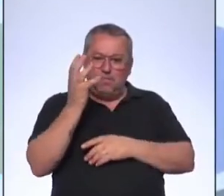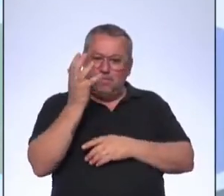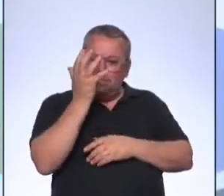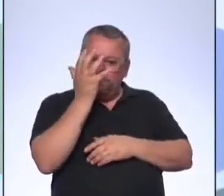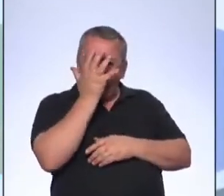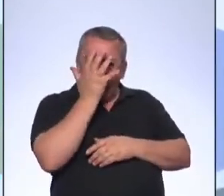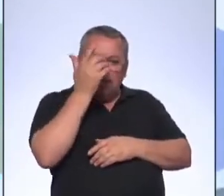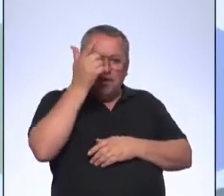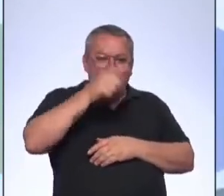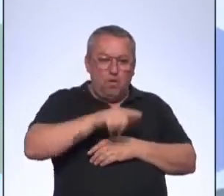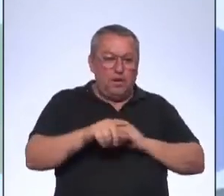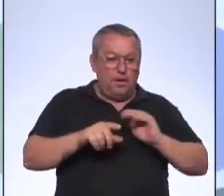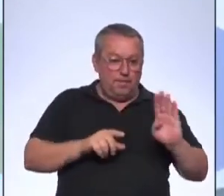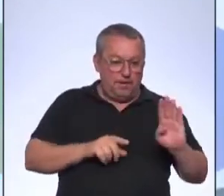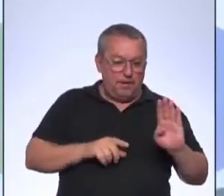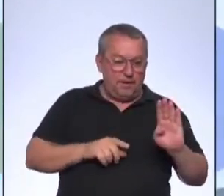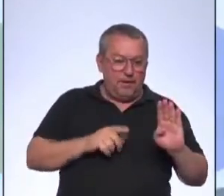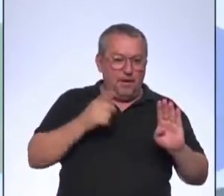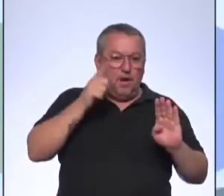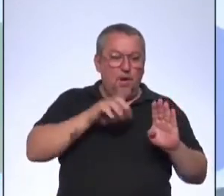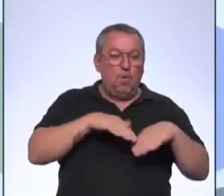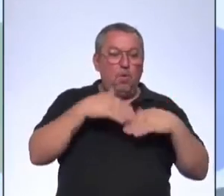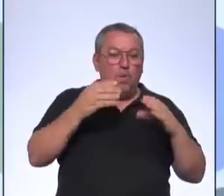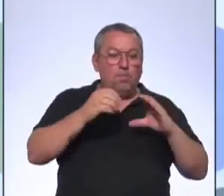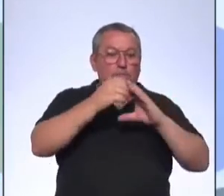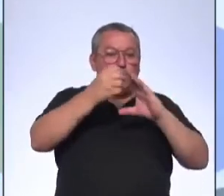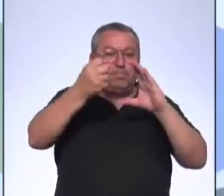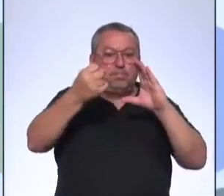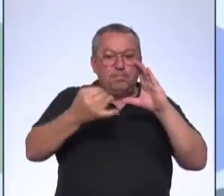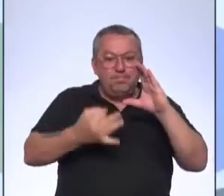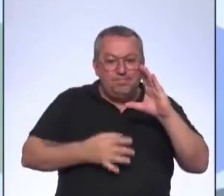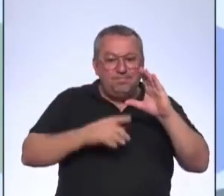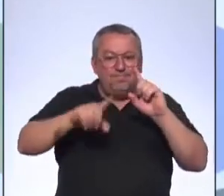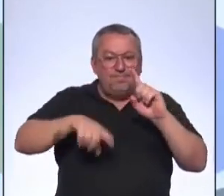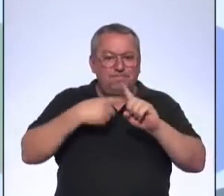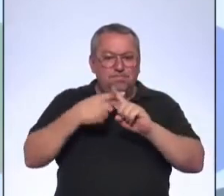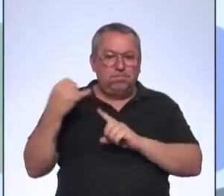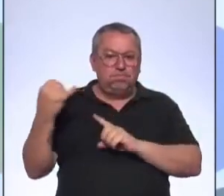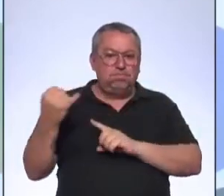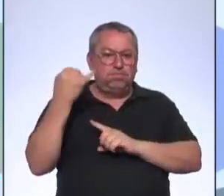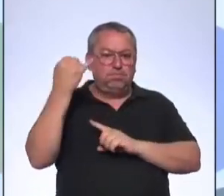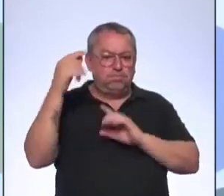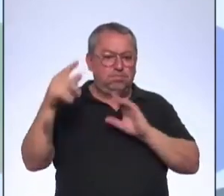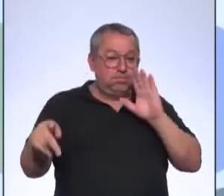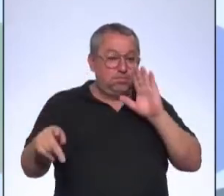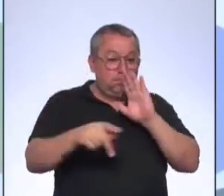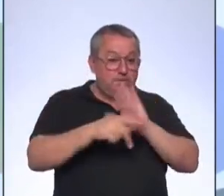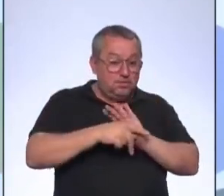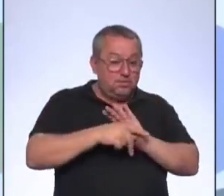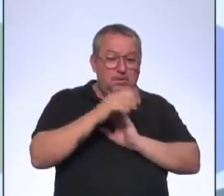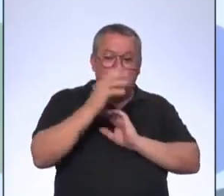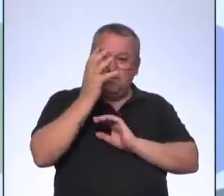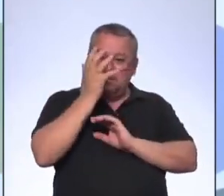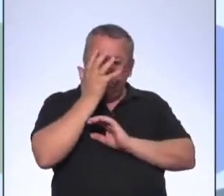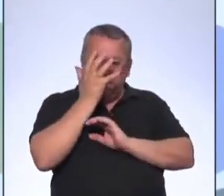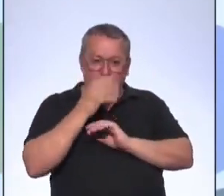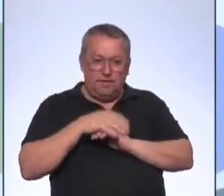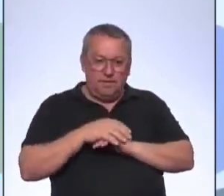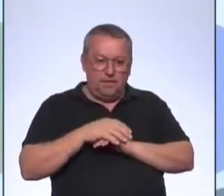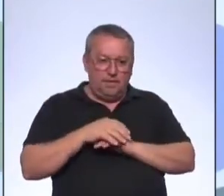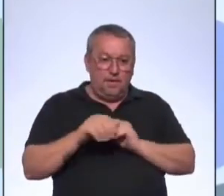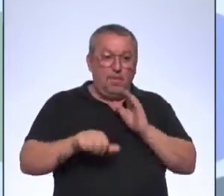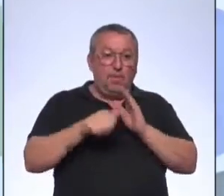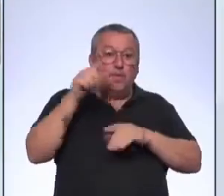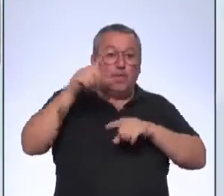outra pergunta é, quais são as características mais marcantes dos objetos? Primeira questão, quais foram